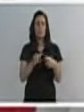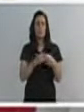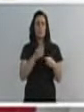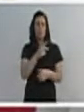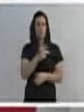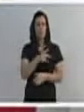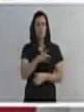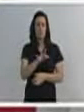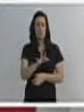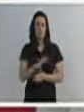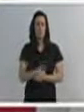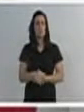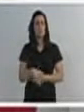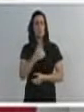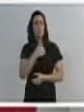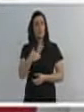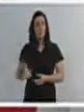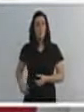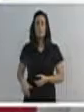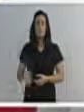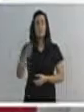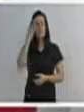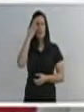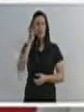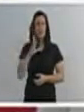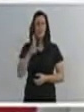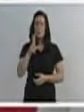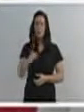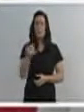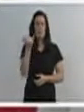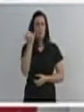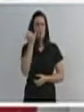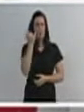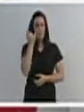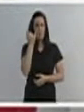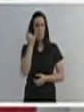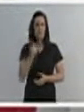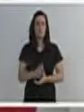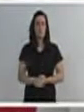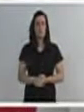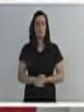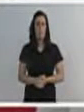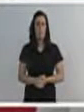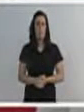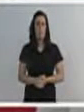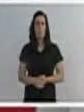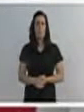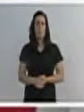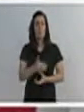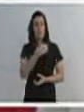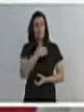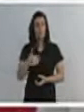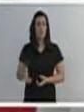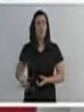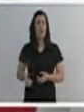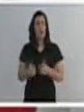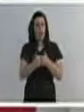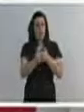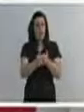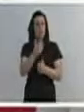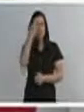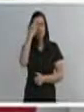convenções. O governador se mostrou muito conhecedor de toda a realidade, todo o debate que nós travamos aqui, que a sociedade trava. Isso é muito